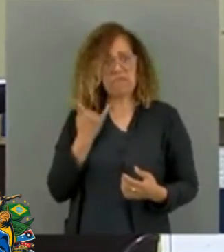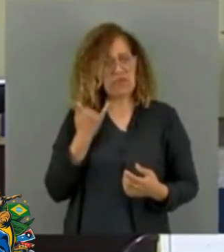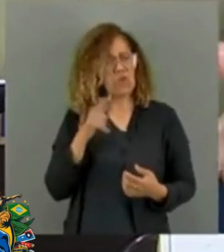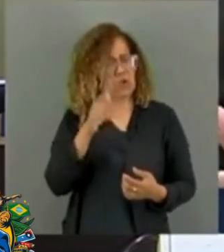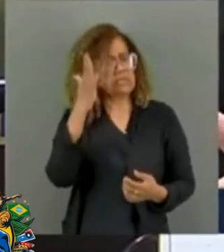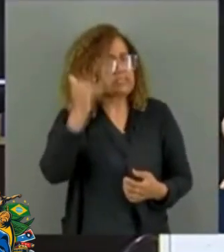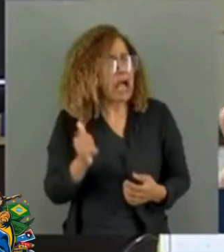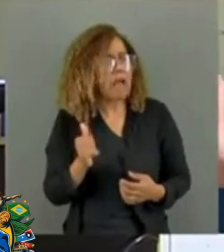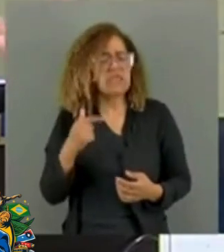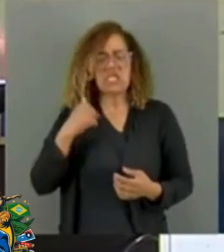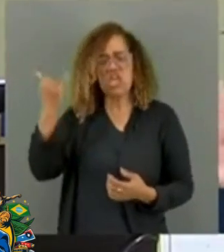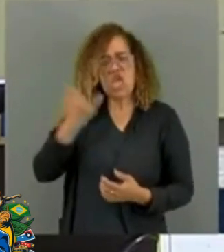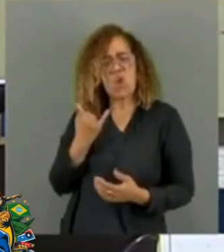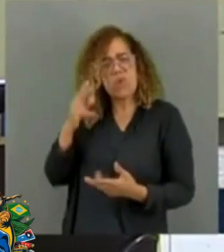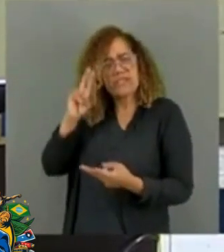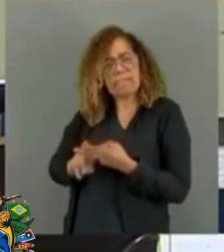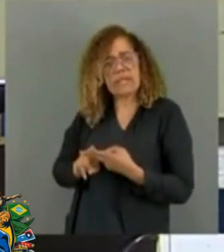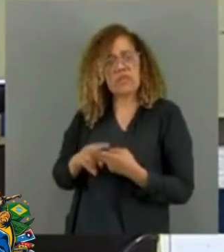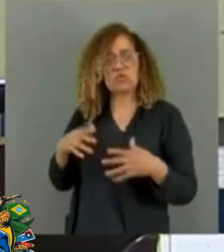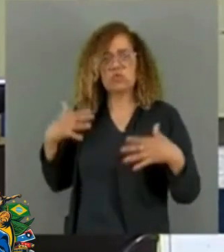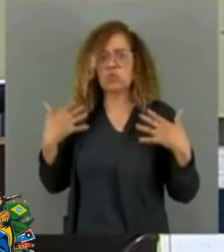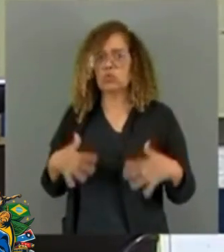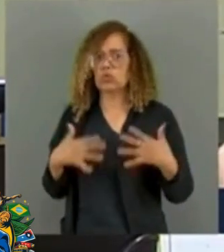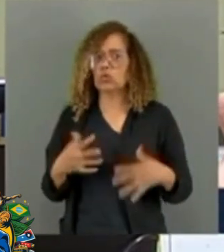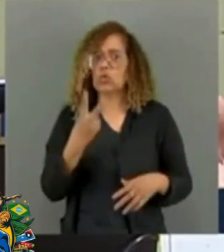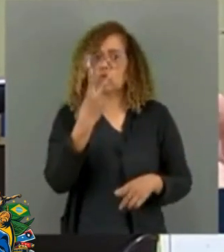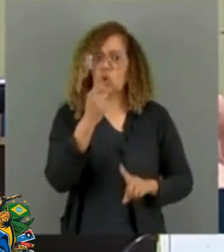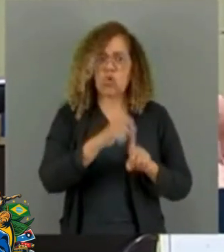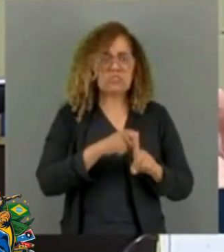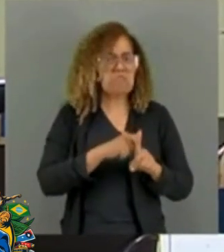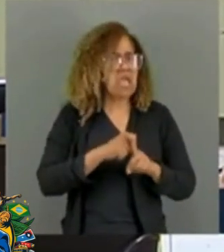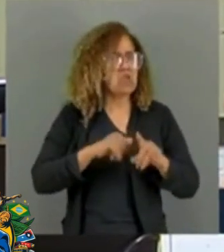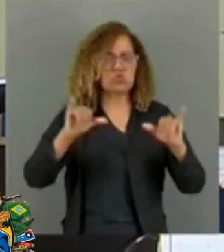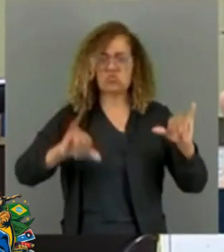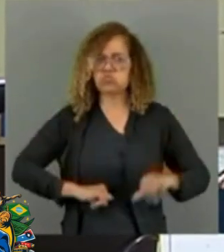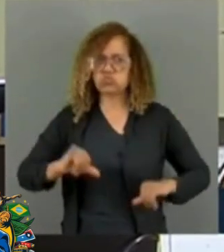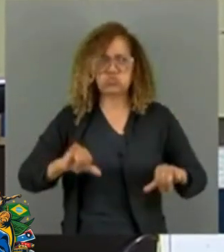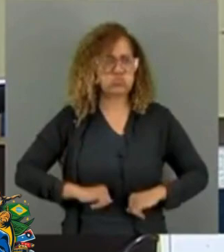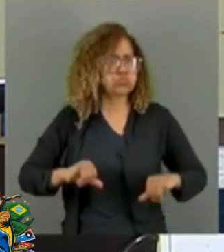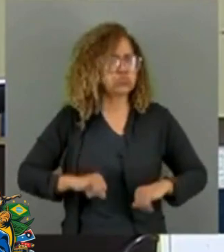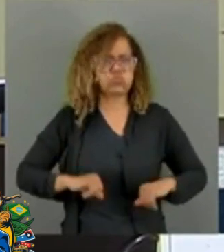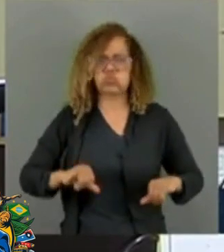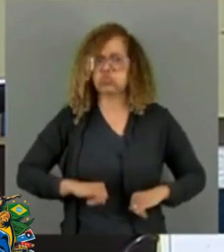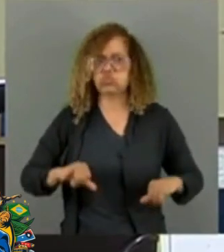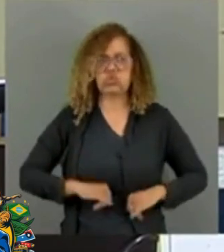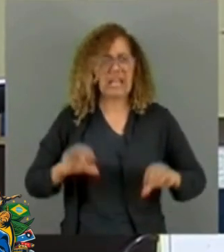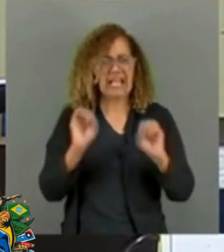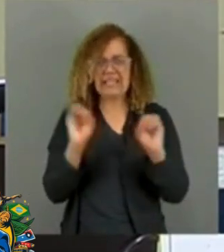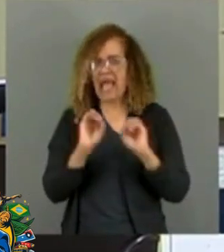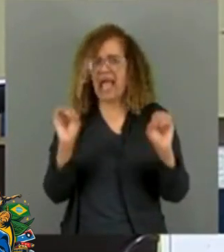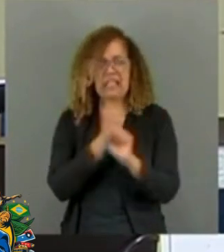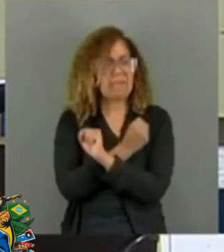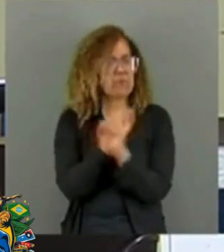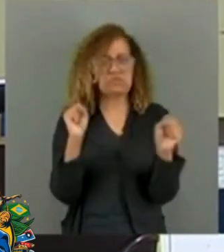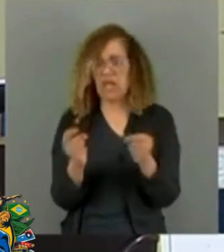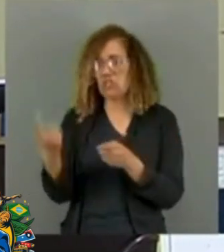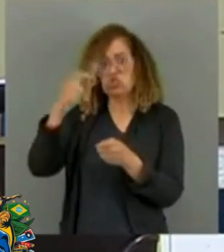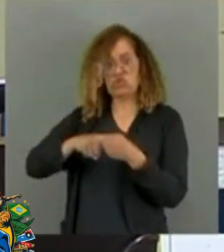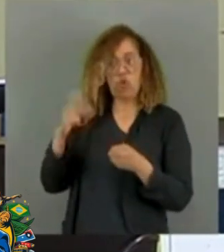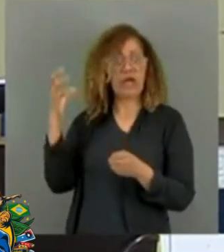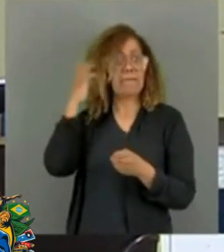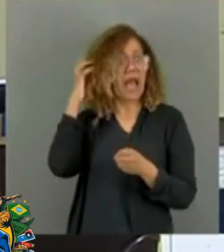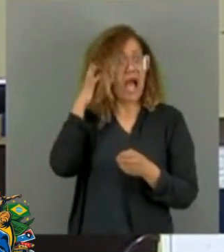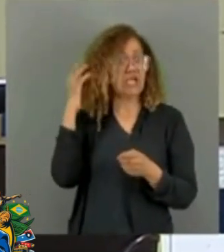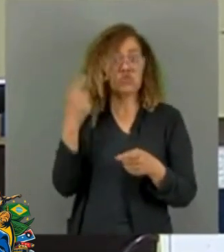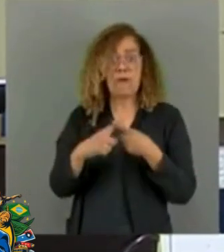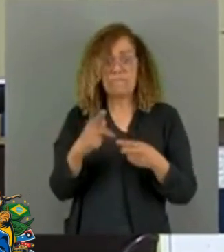disse, que eu seria preso. Desde então, Alexandre, foram 2 meses infernais, entretanto, sem possibilidade de retroceder na programação da rádio. Pela